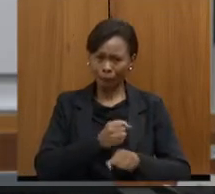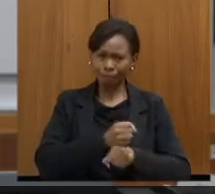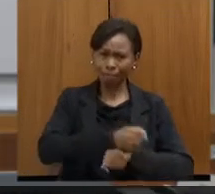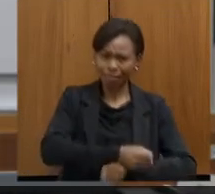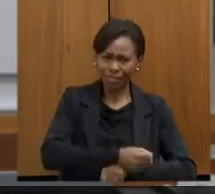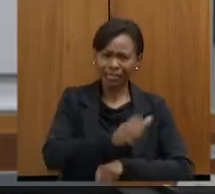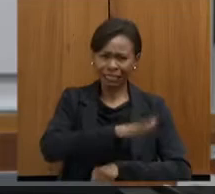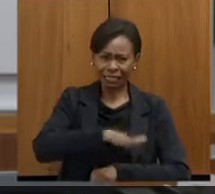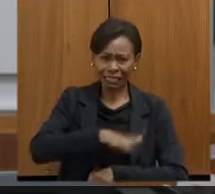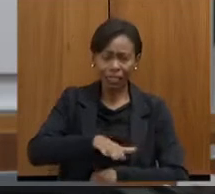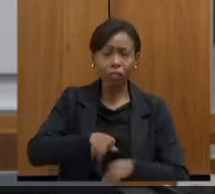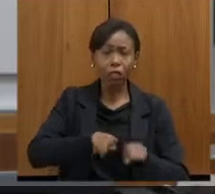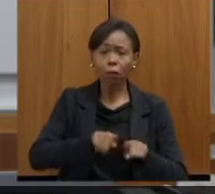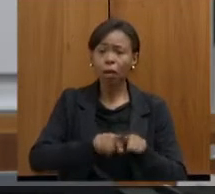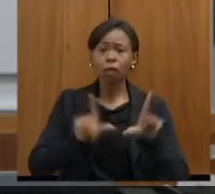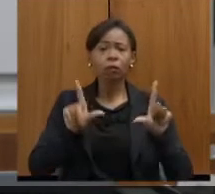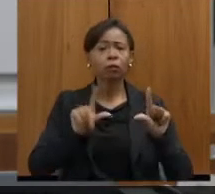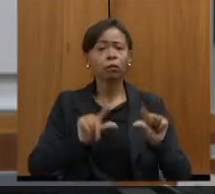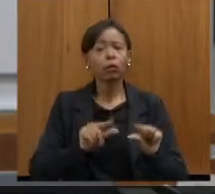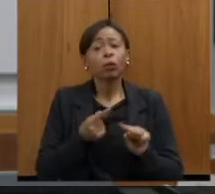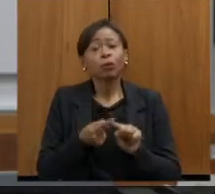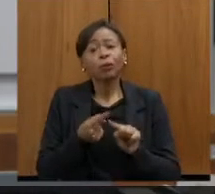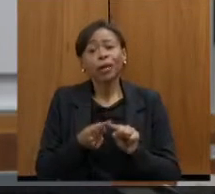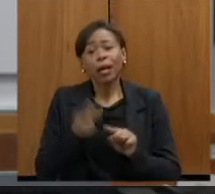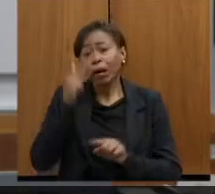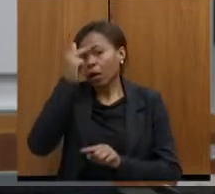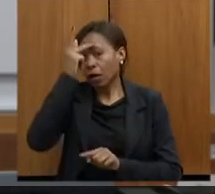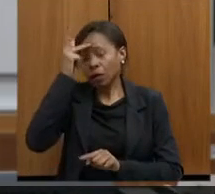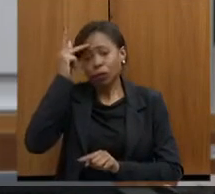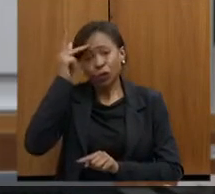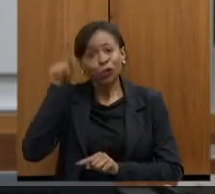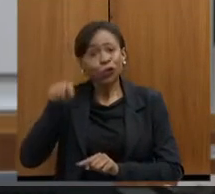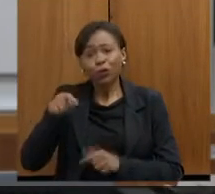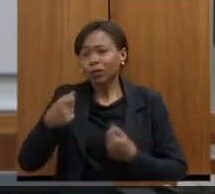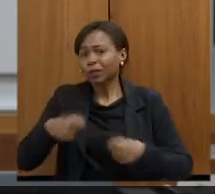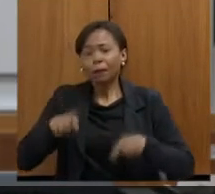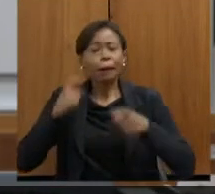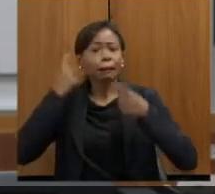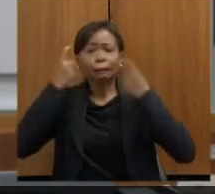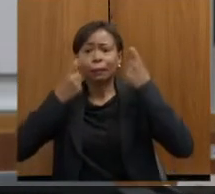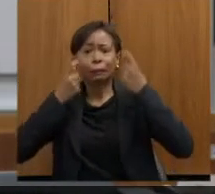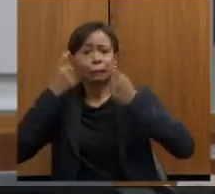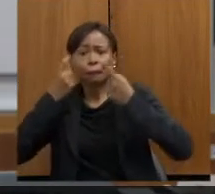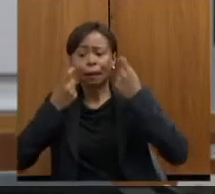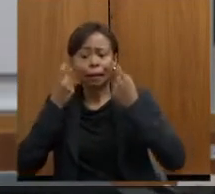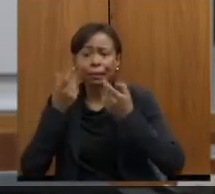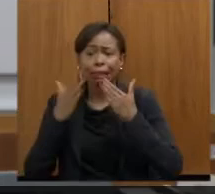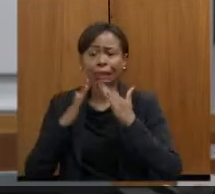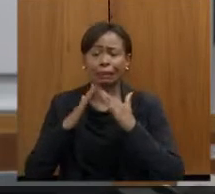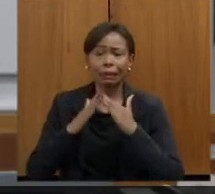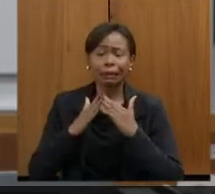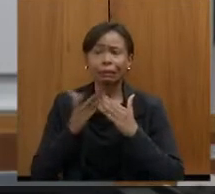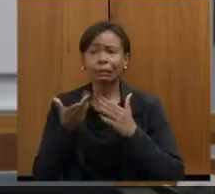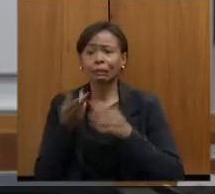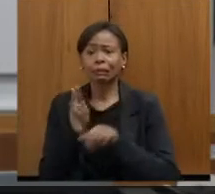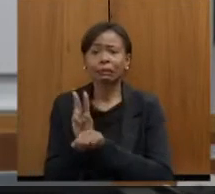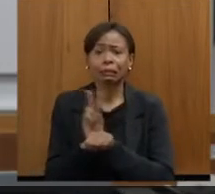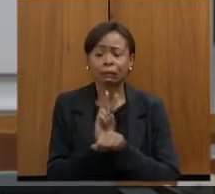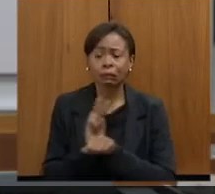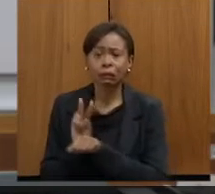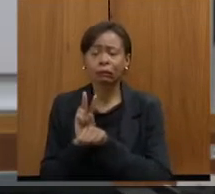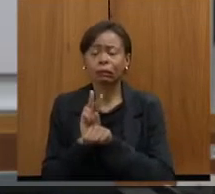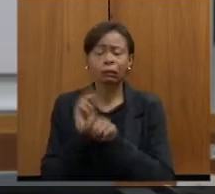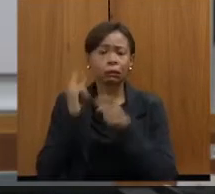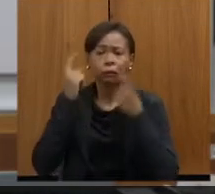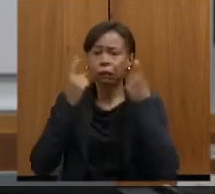não tem que se preocupar mais com a questão de proteger o seu patrimônio. Então, essas